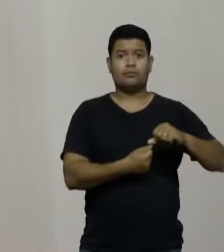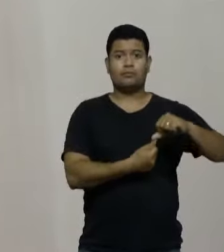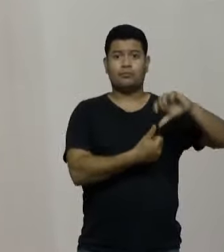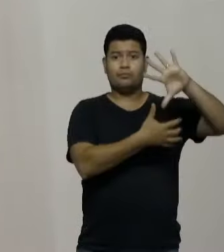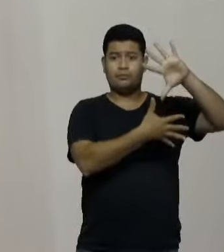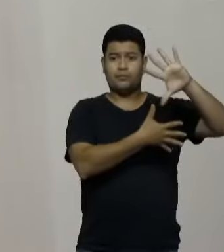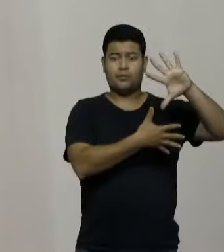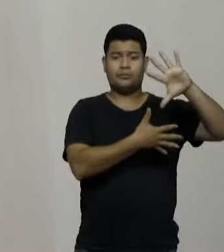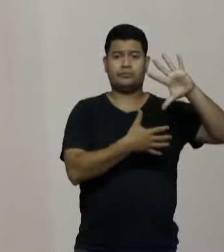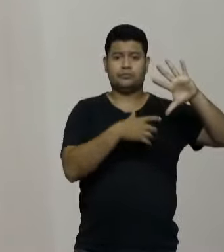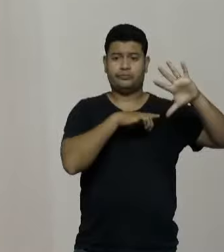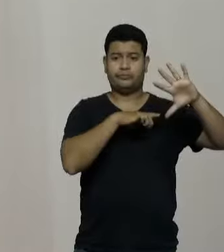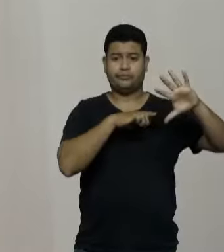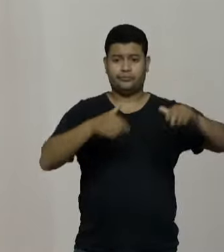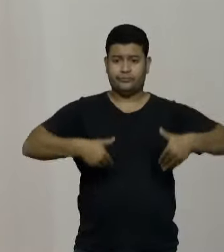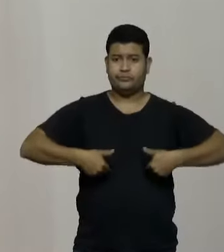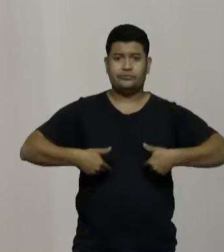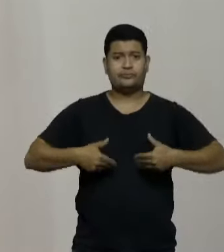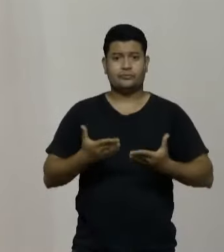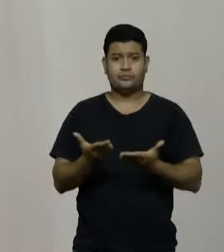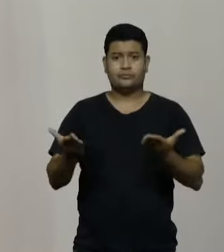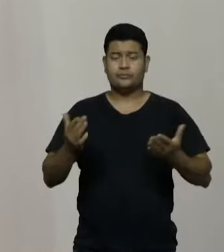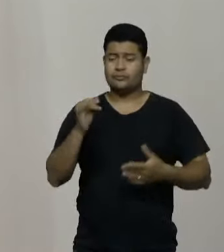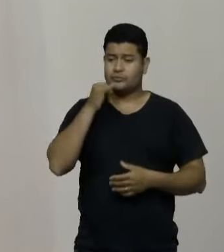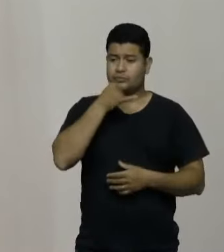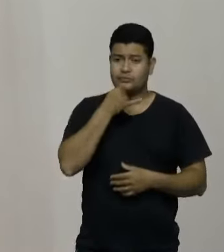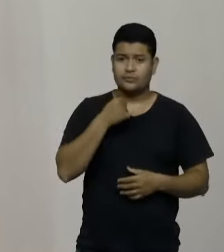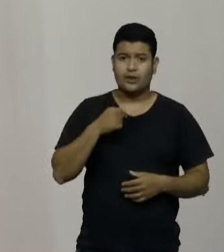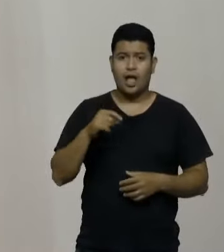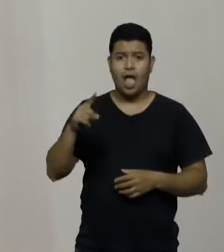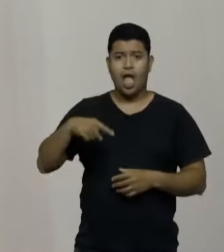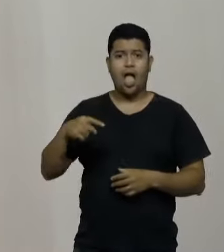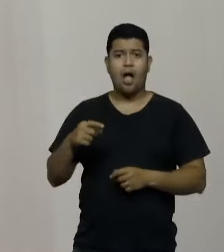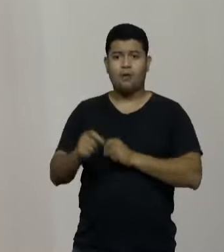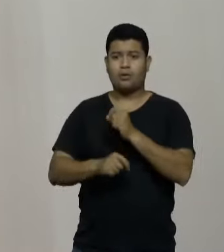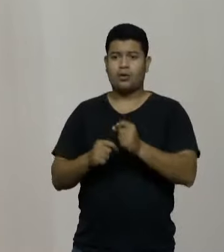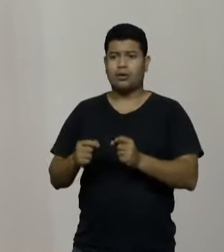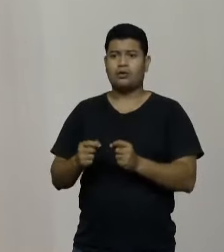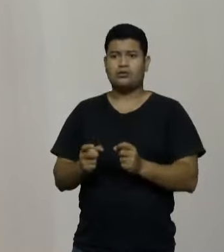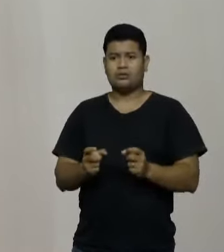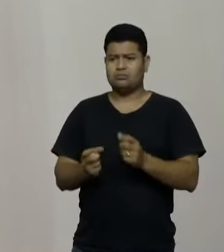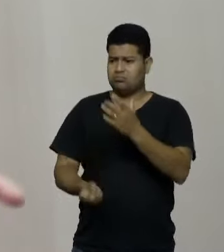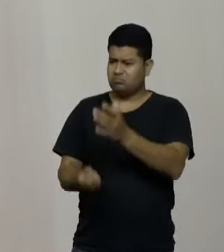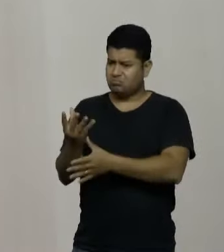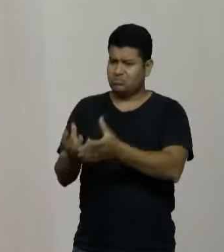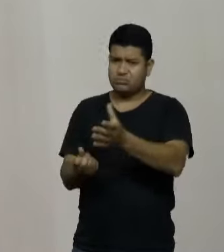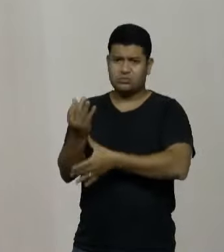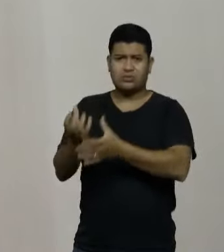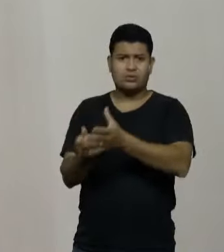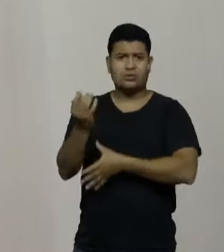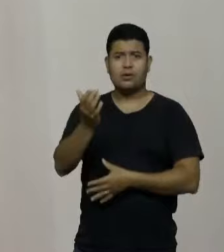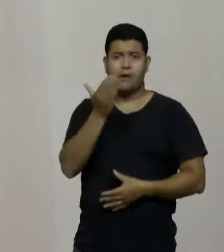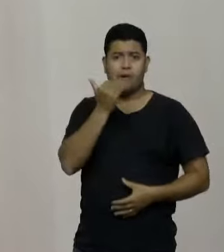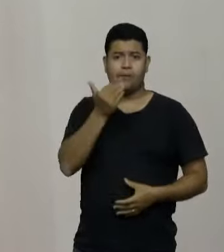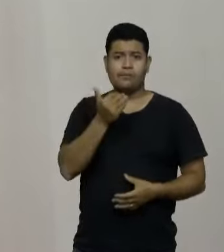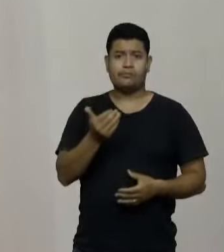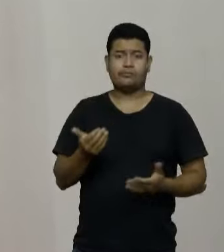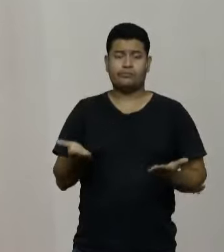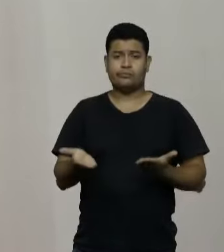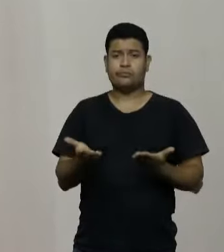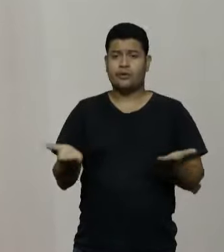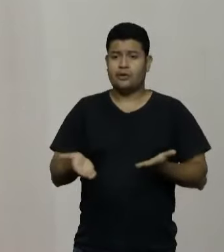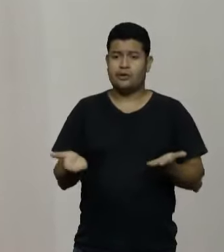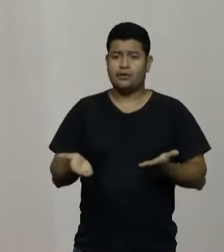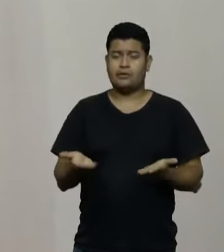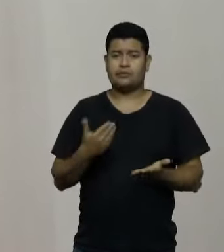que nem o nosso. Nós somos o celeiro do mundo na produção de alimentos. E, no entanto, nós voltamos para um